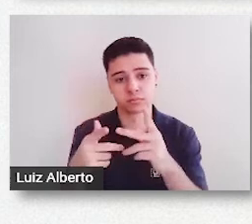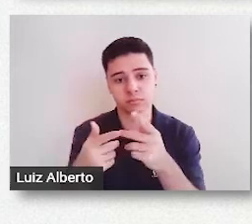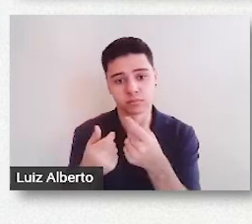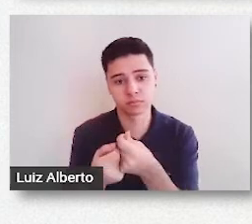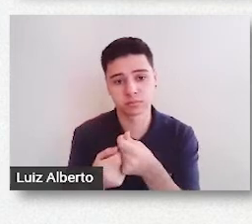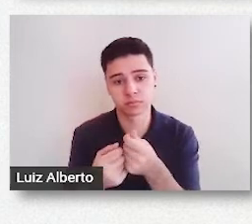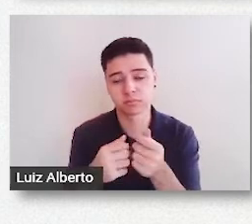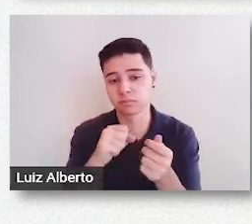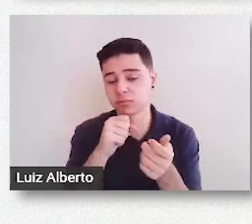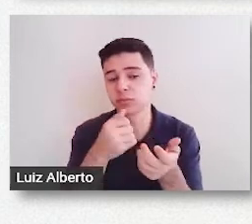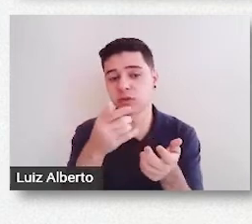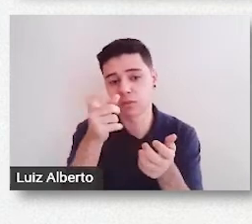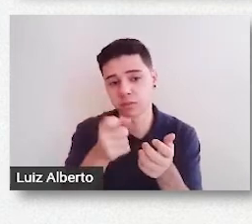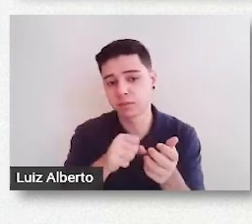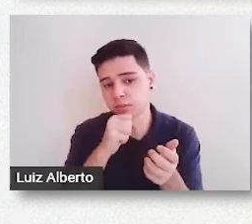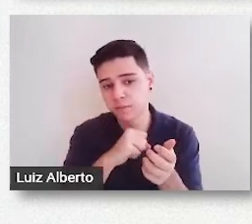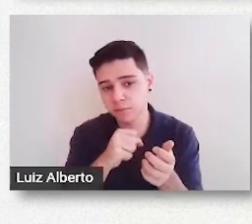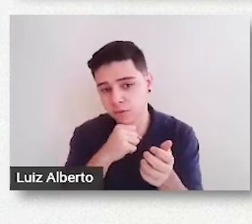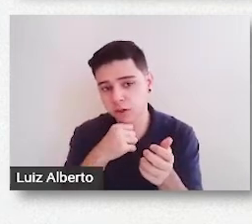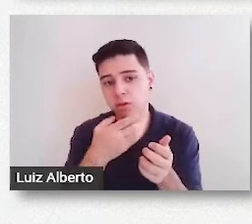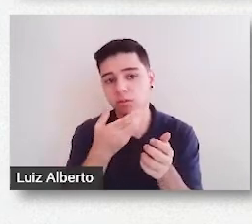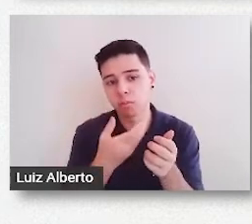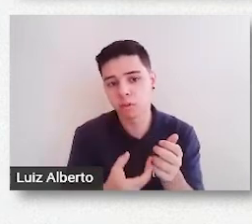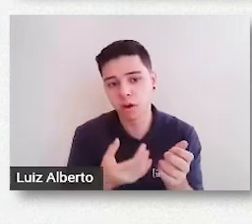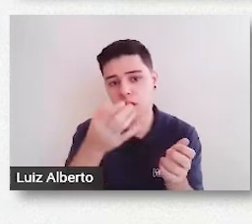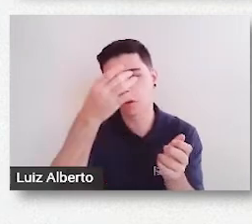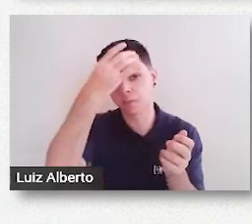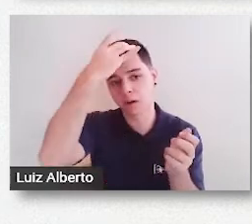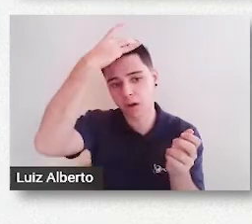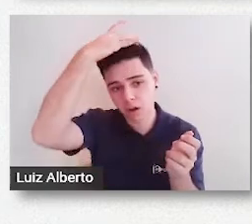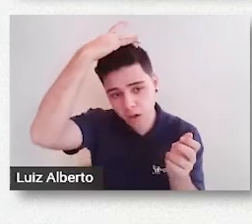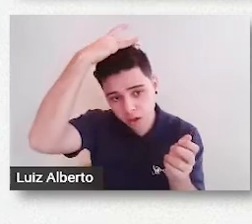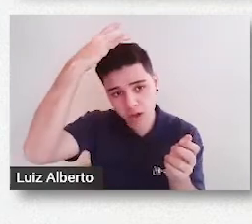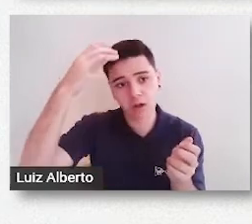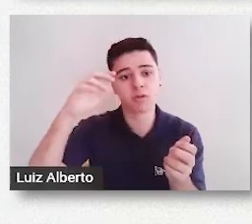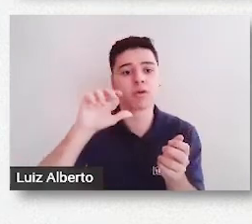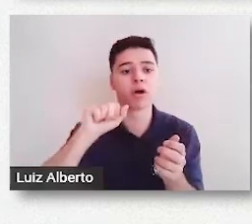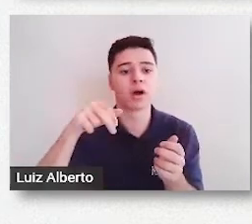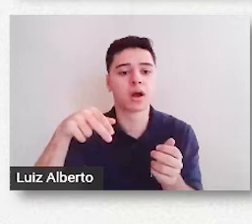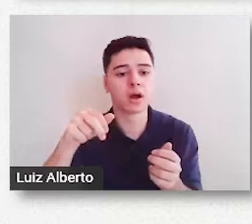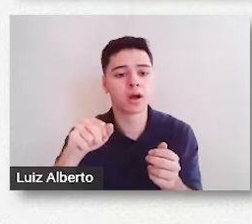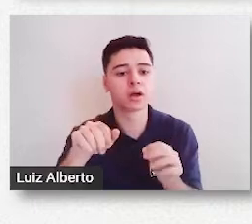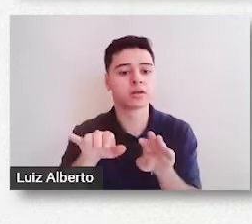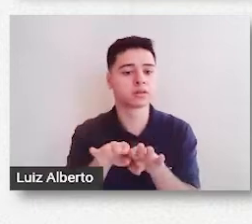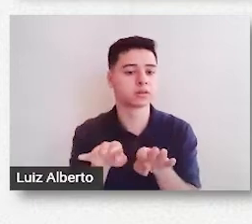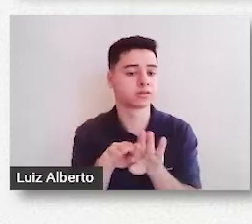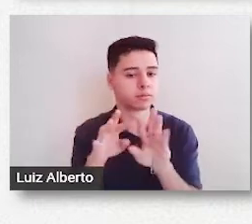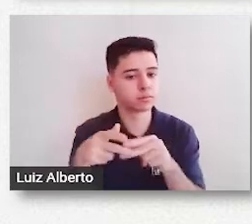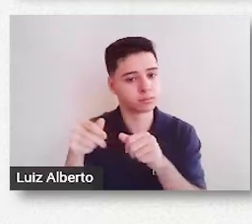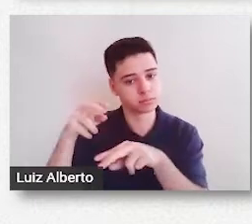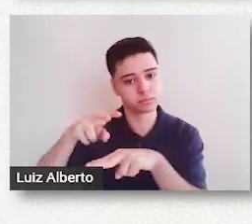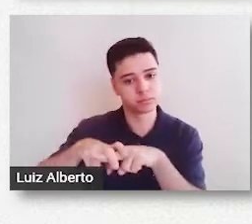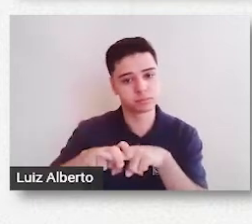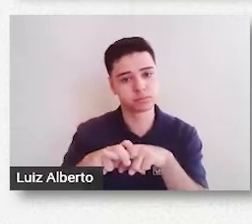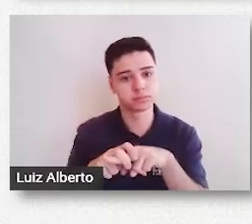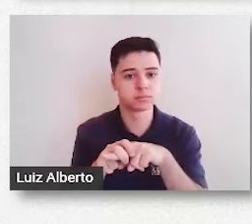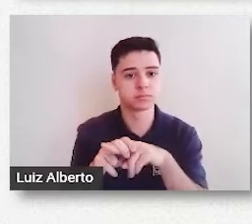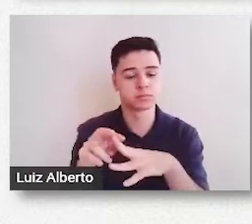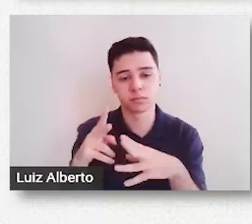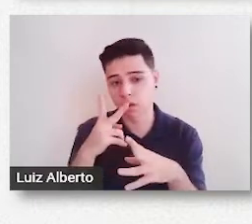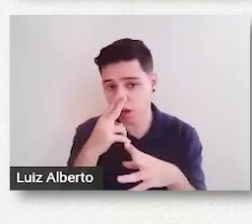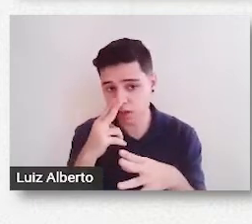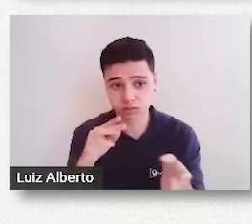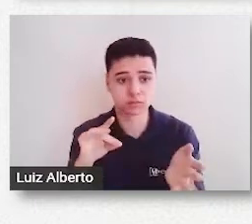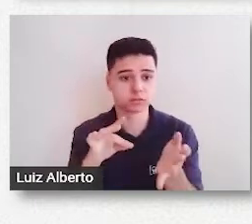aí de um senhor com barba, calvo. Santa Ana, né, assentada na cadeira, muito parecida,